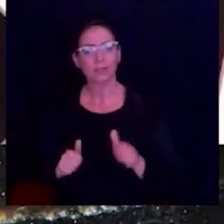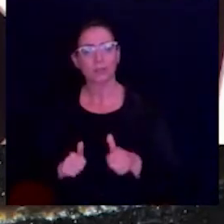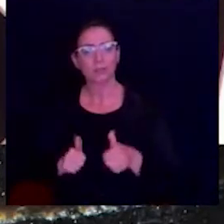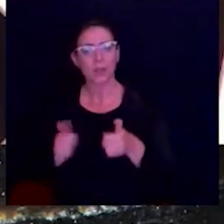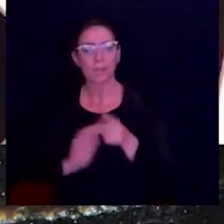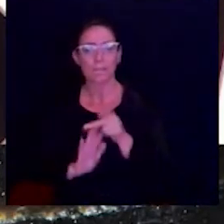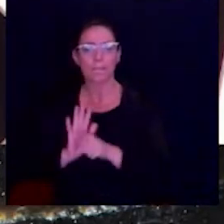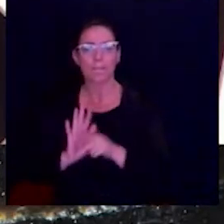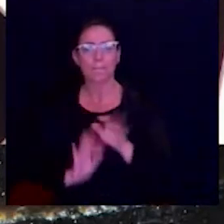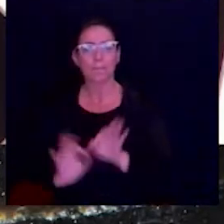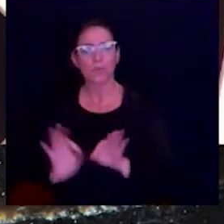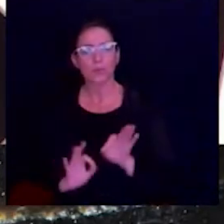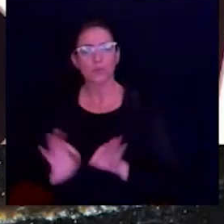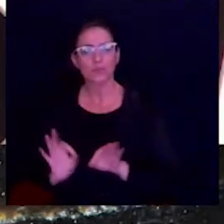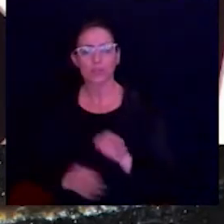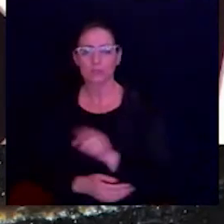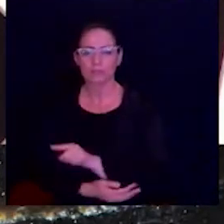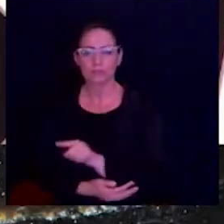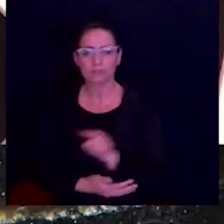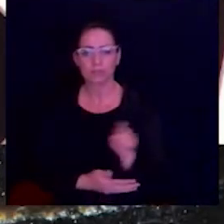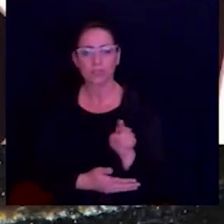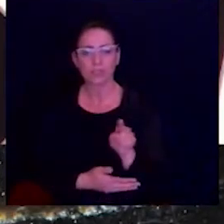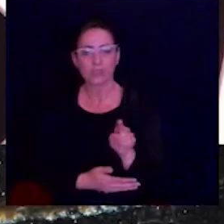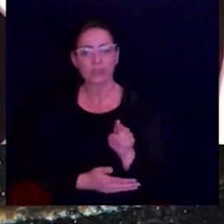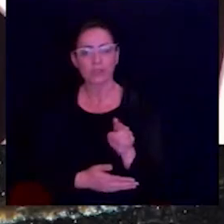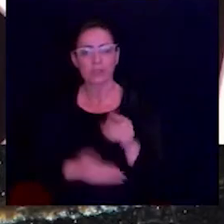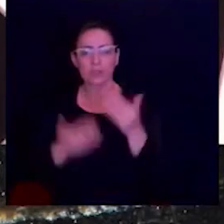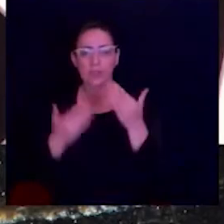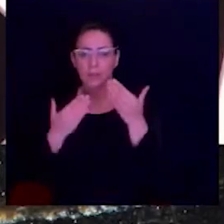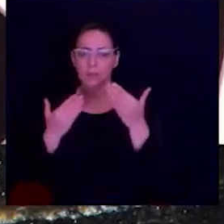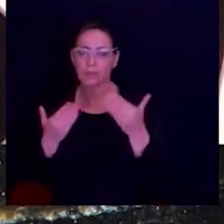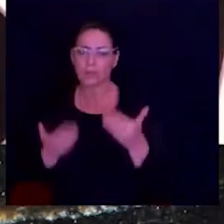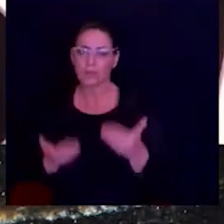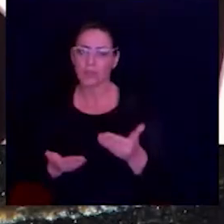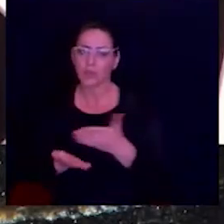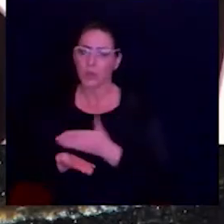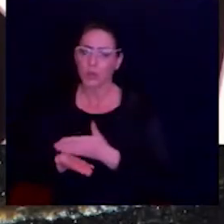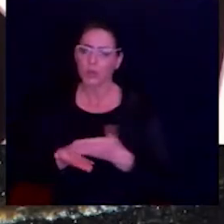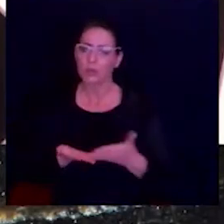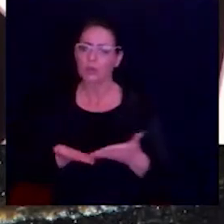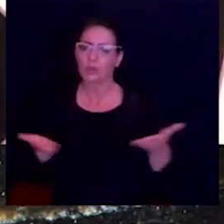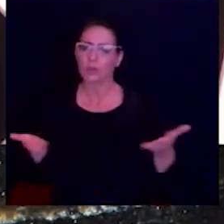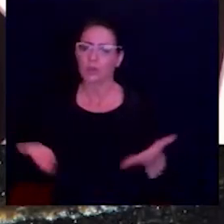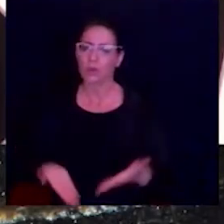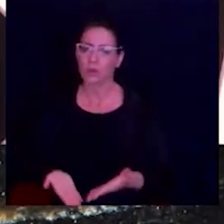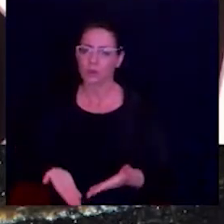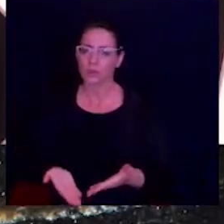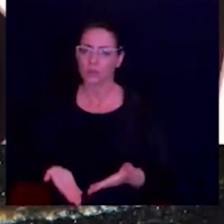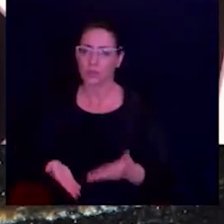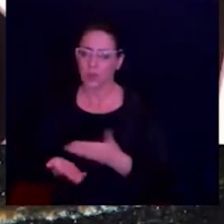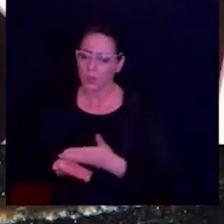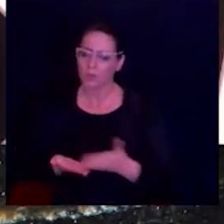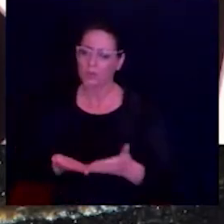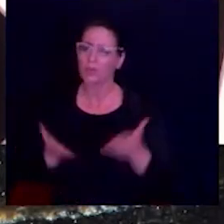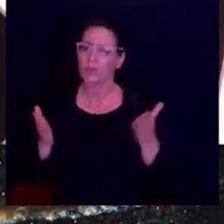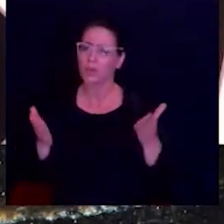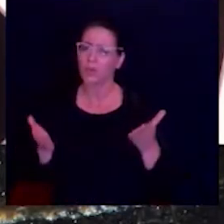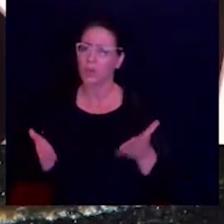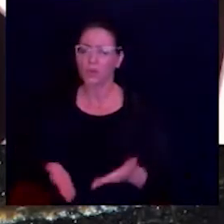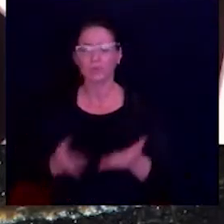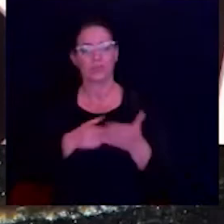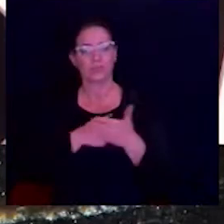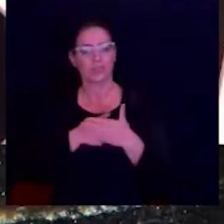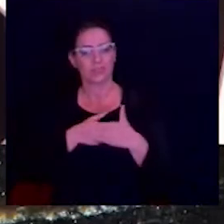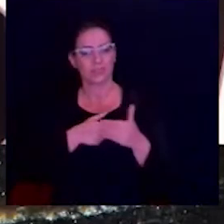projetos que vocês estiverem à frente a partir de hoje. A partir de hoje,